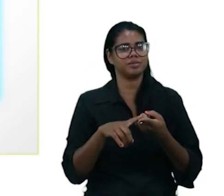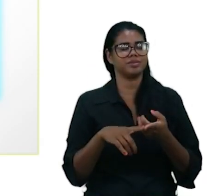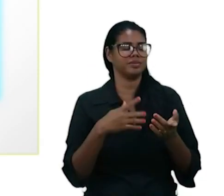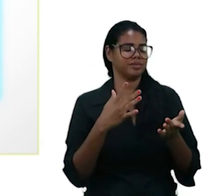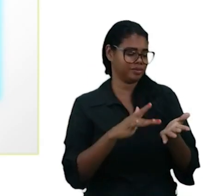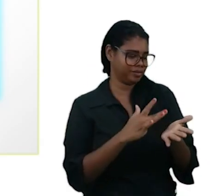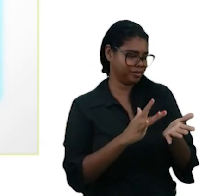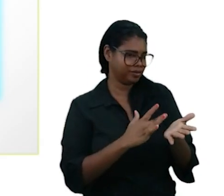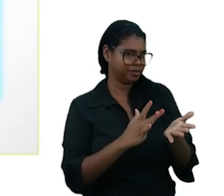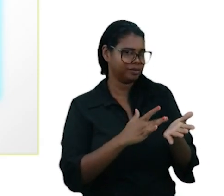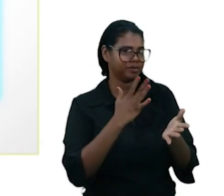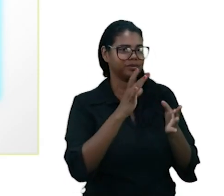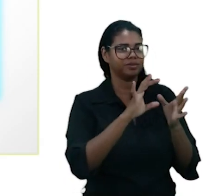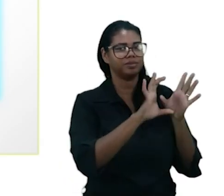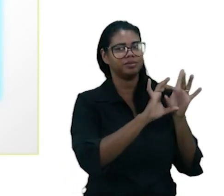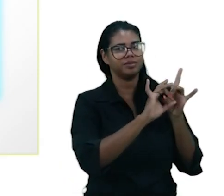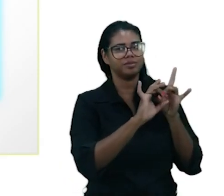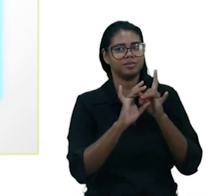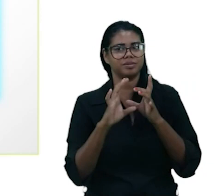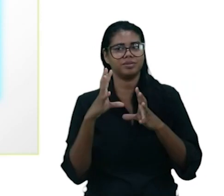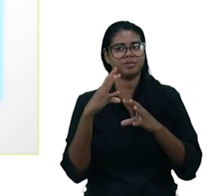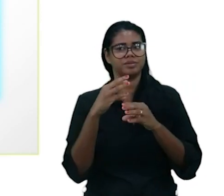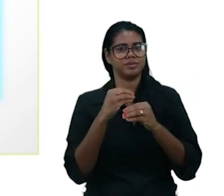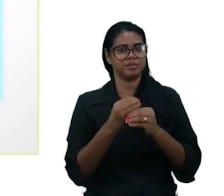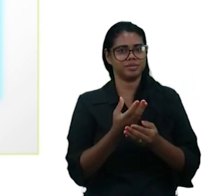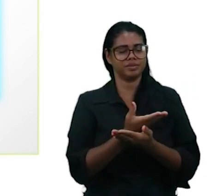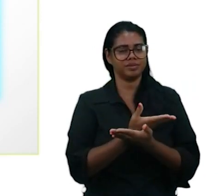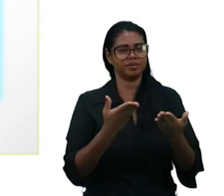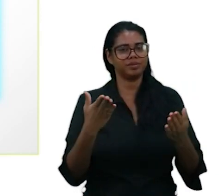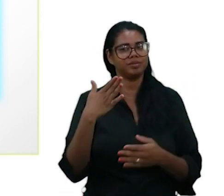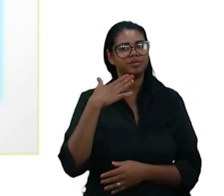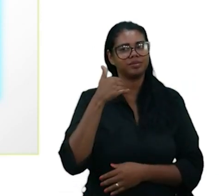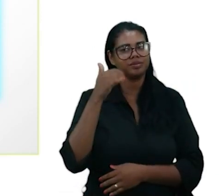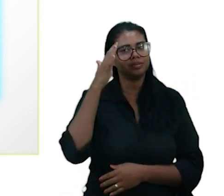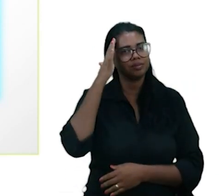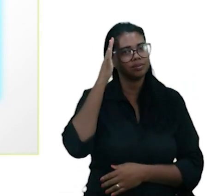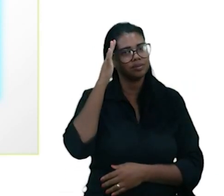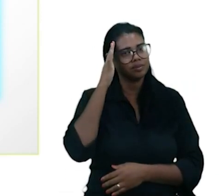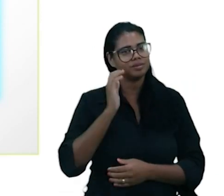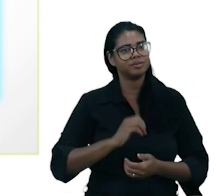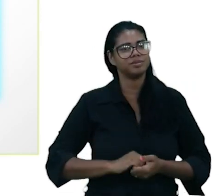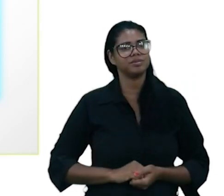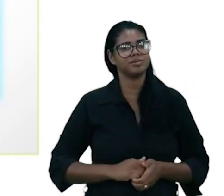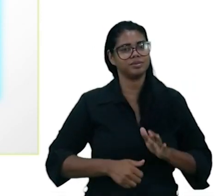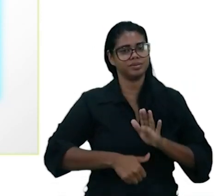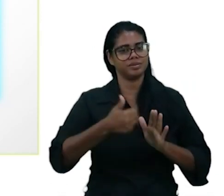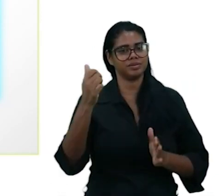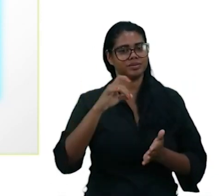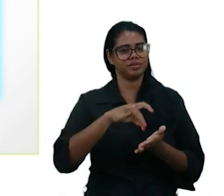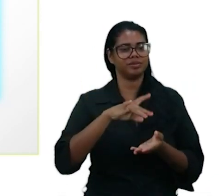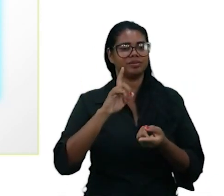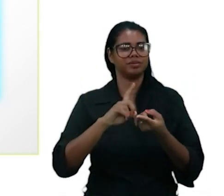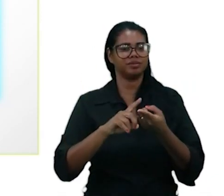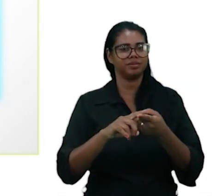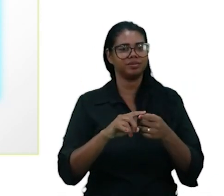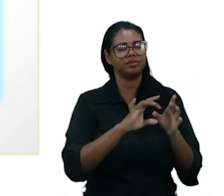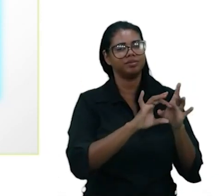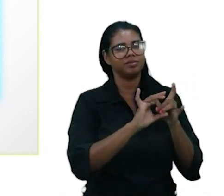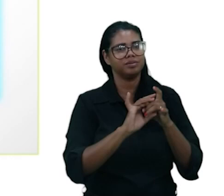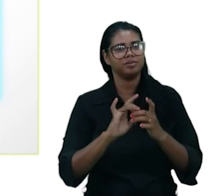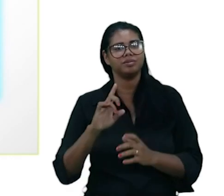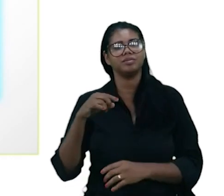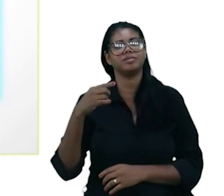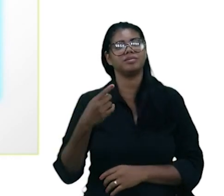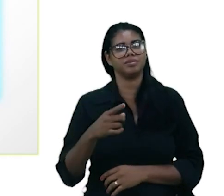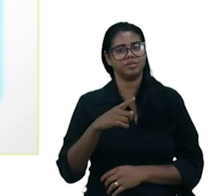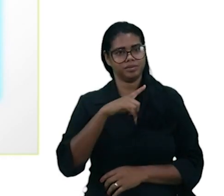em contextualizar tudo isso e você precisa consultar para entender melhor. Mas a priori a gente tem um assunto e depois a gente